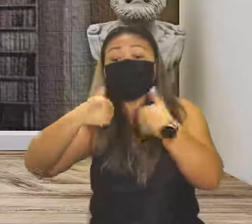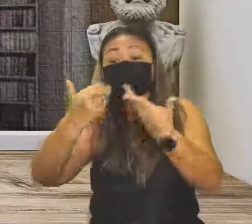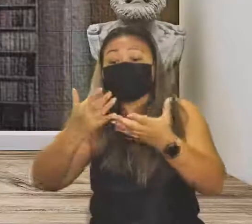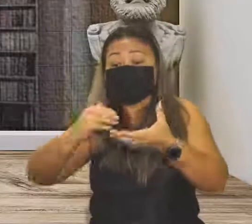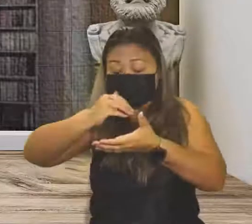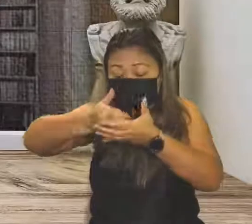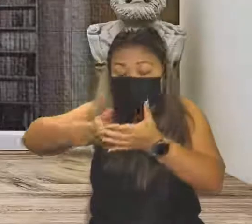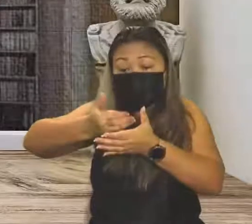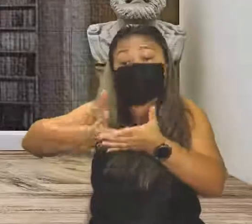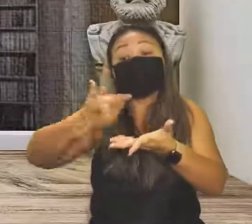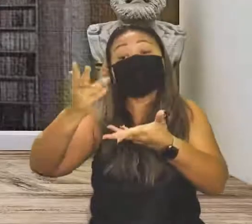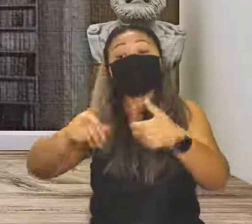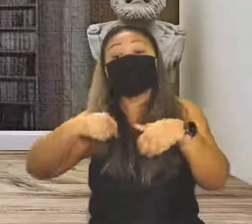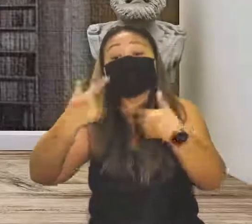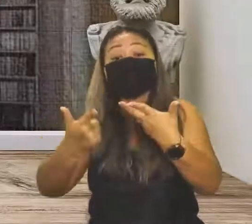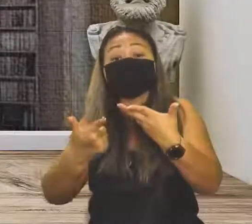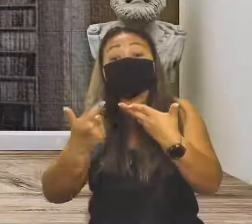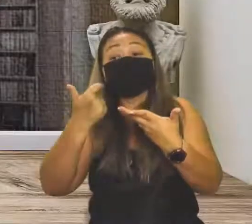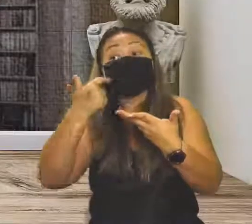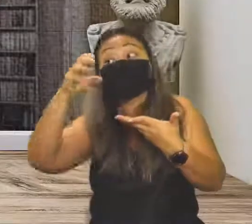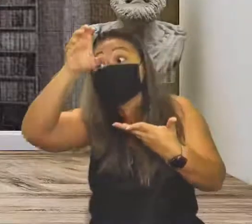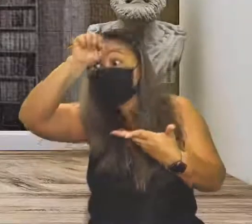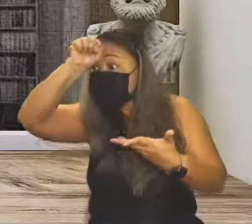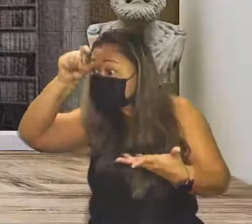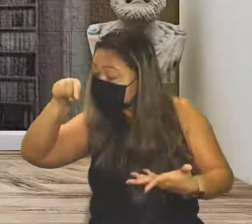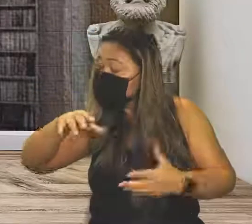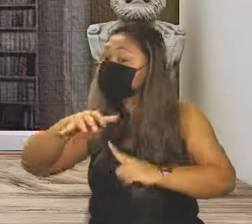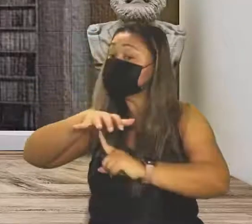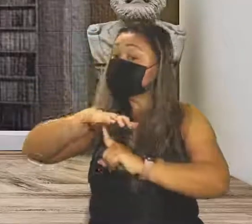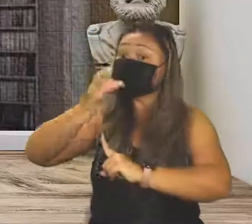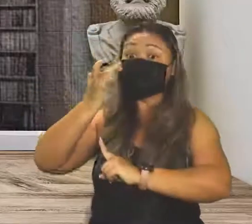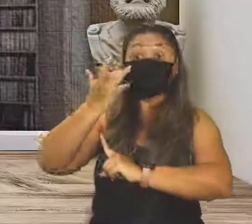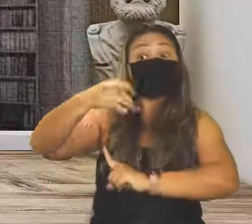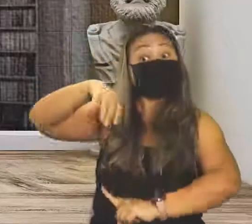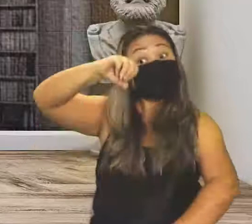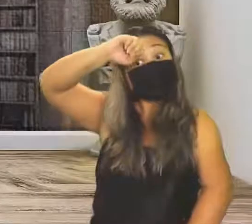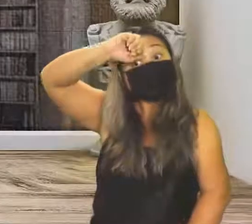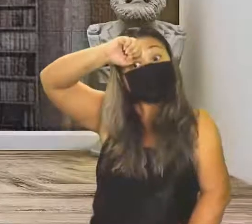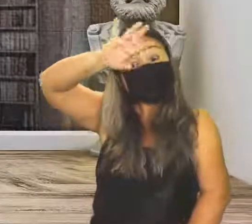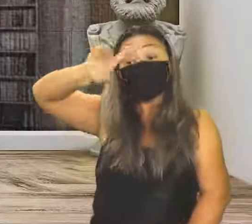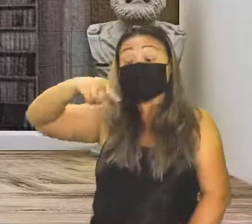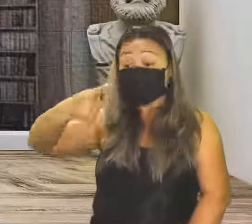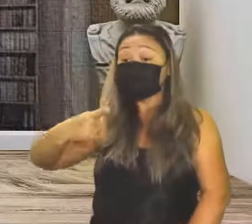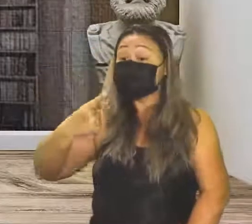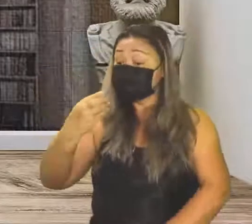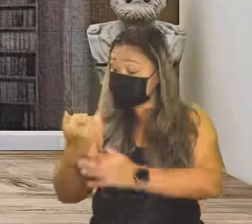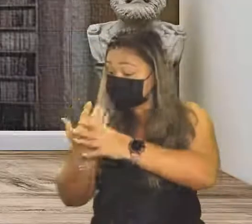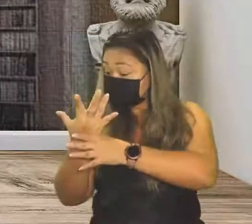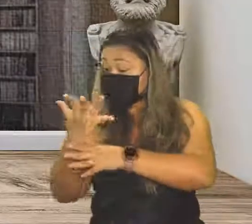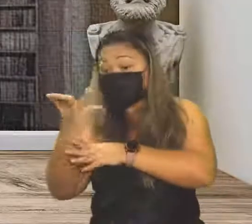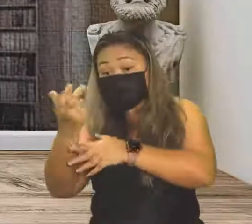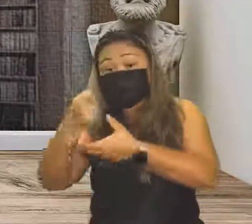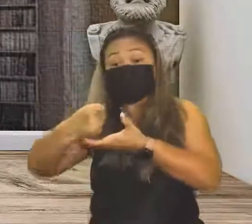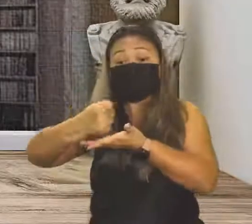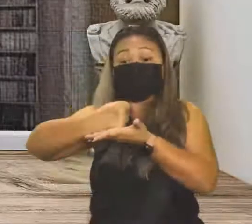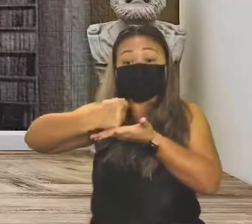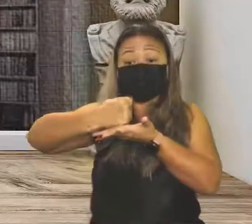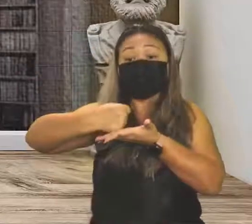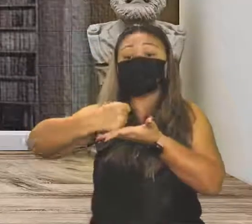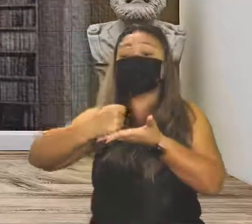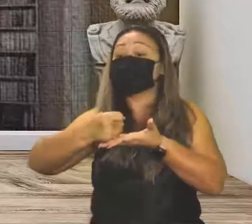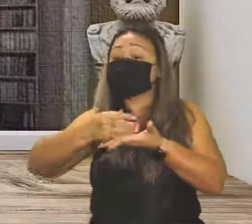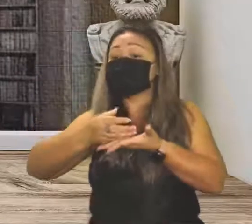sopa e etc. Então as pessoas, ó, aprendiam algo da feira, não sabia que aquela planta servia para acometer,